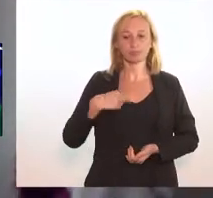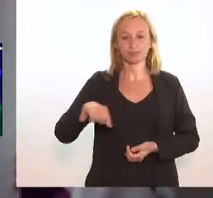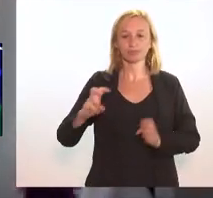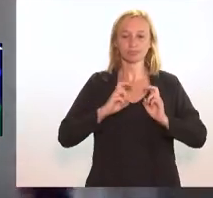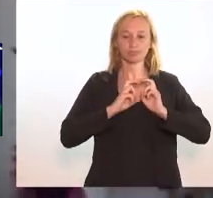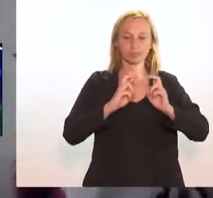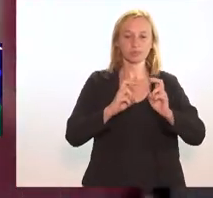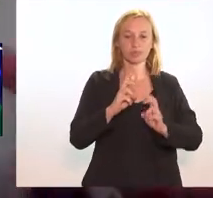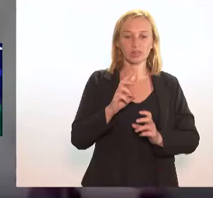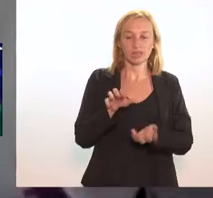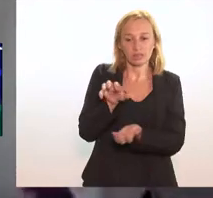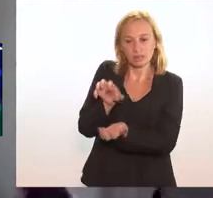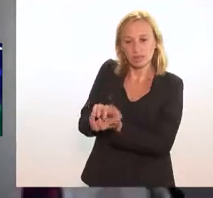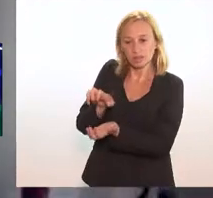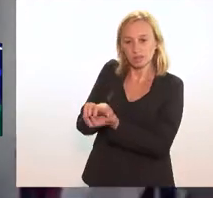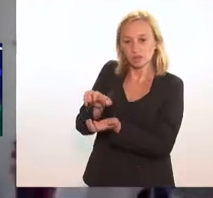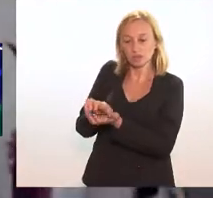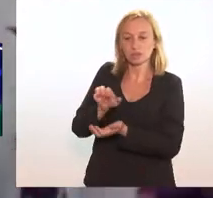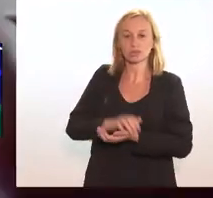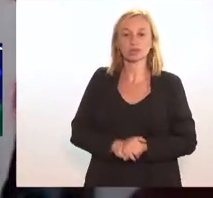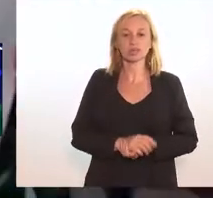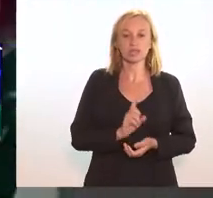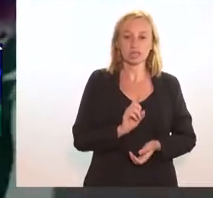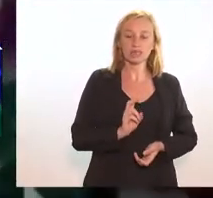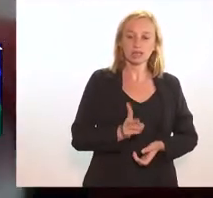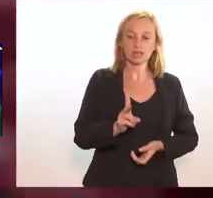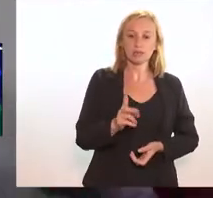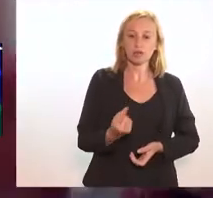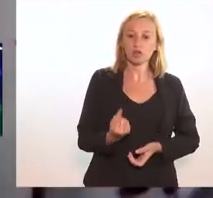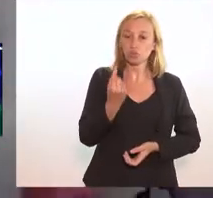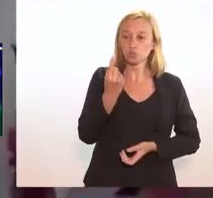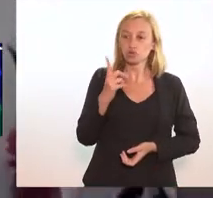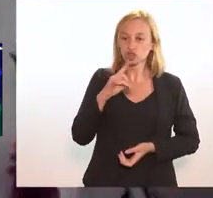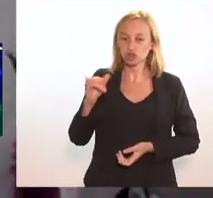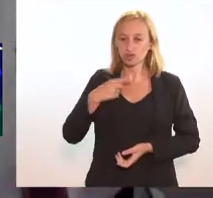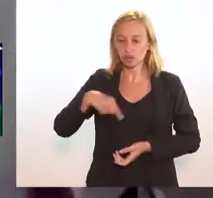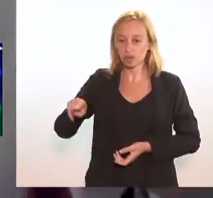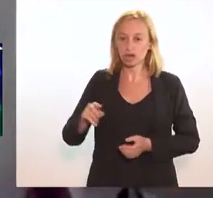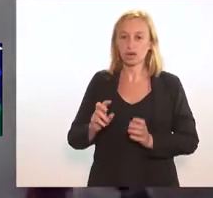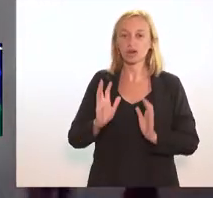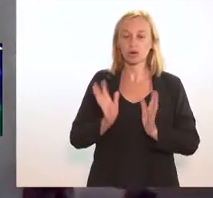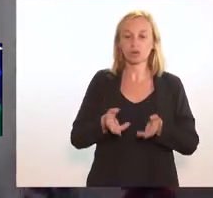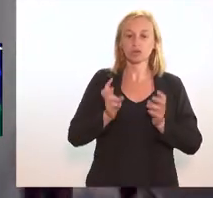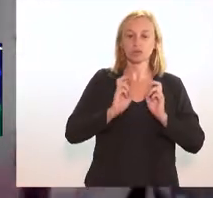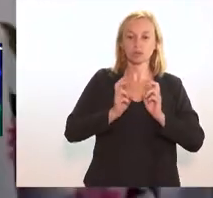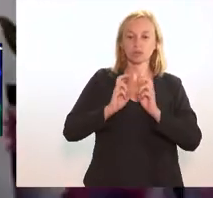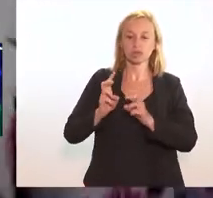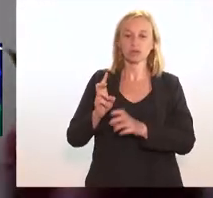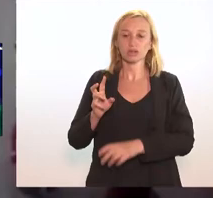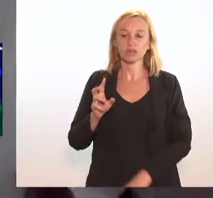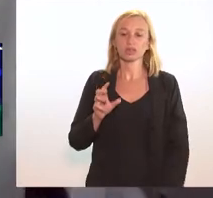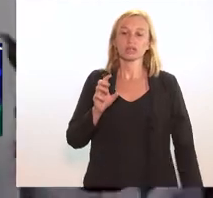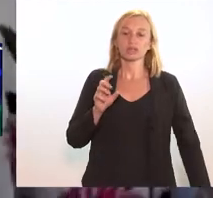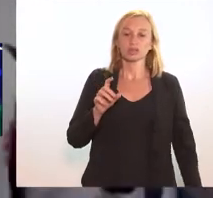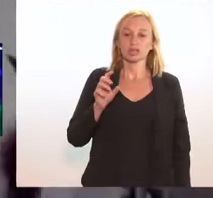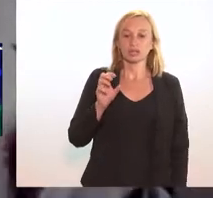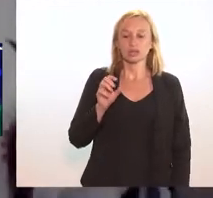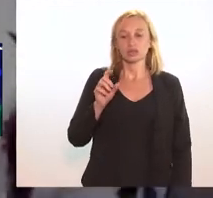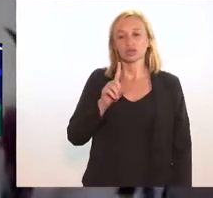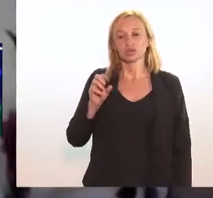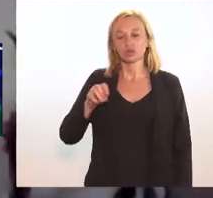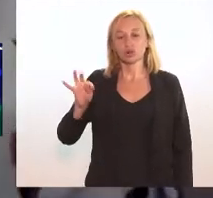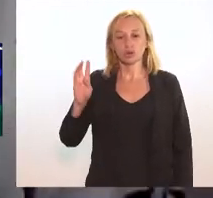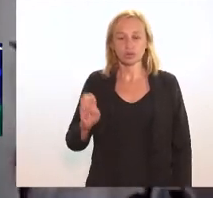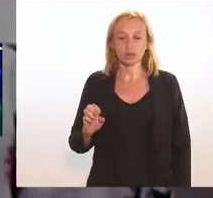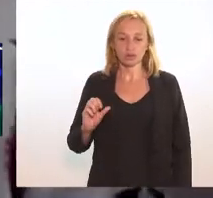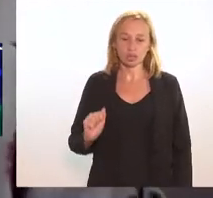Santa Cruz. Eu sempre tiro um dia na semana para vistoriar as estações de trem do ramal da Zona Oeste, né, até Campo Grande. Vou vistoriando.